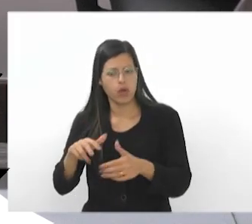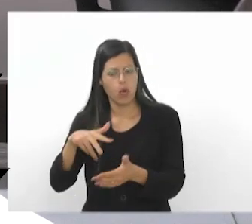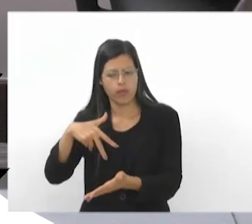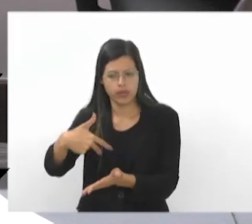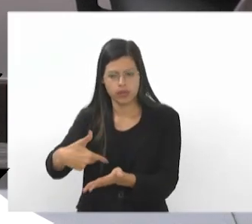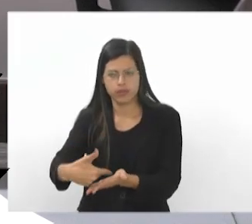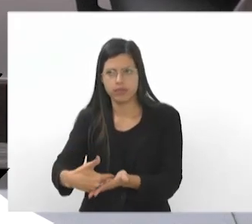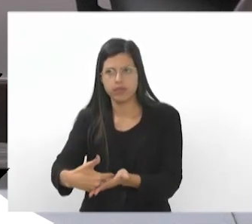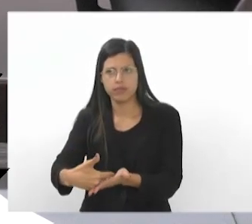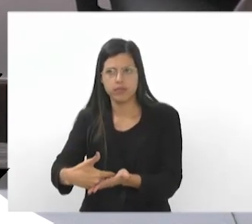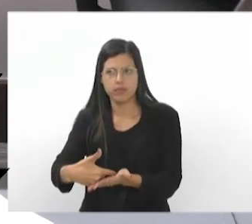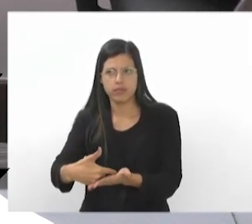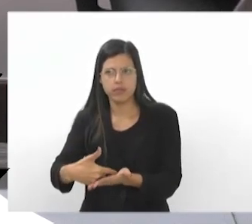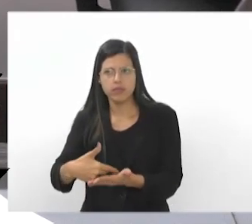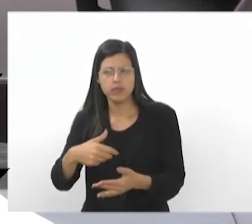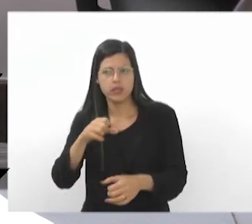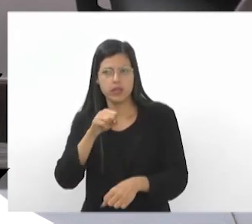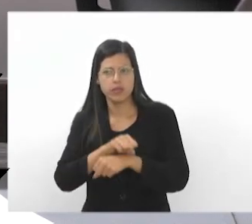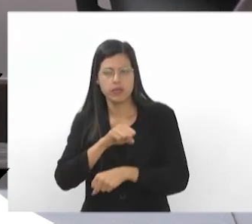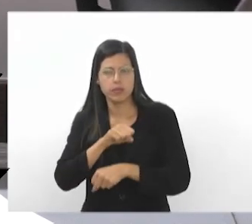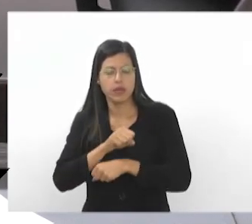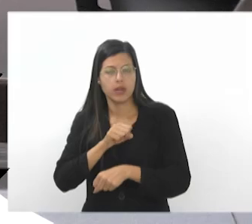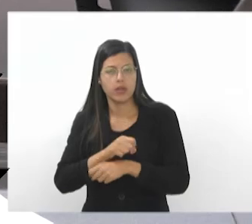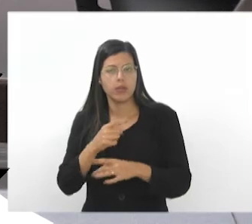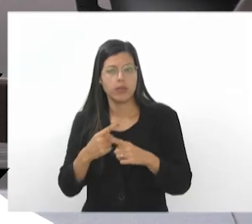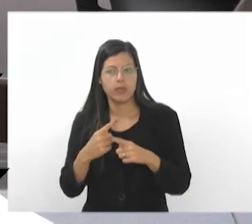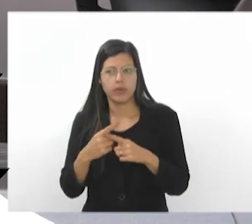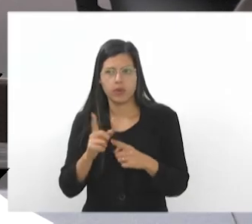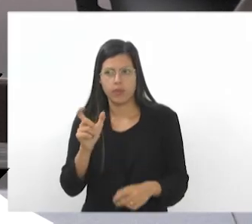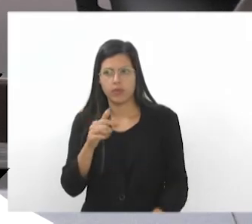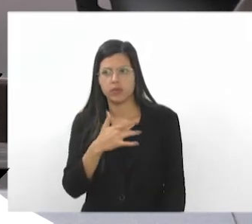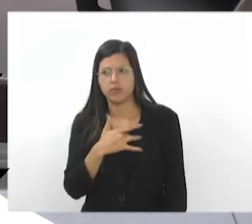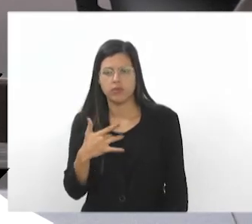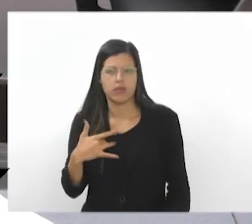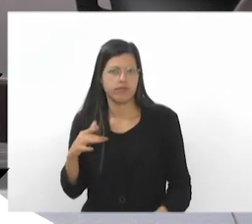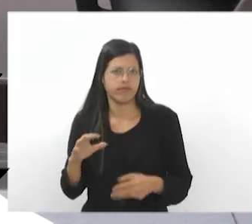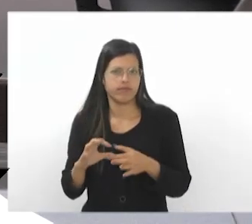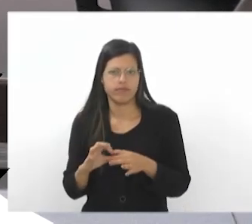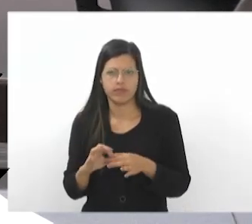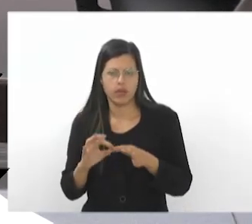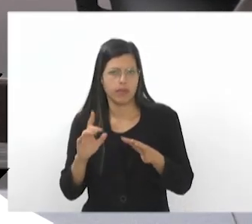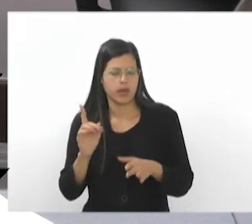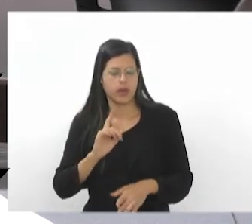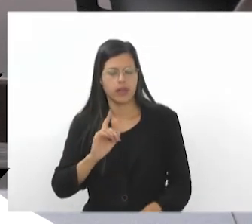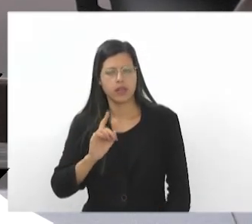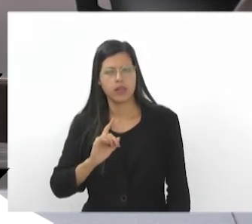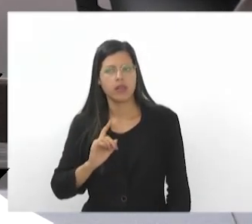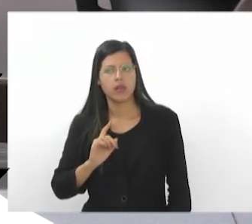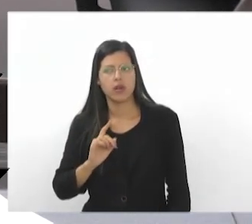porque aguardando porque o plano de saúde não autoriza. Aí a pessoa,